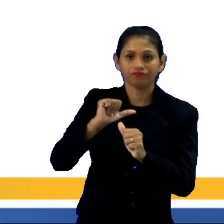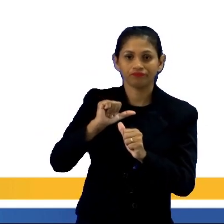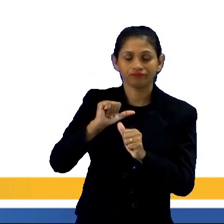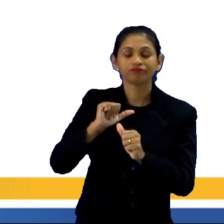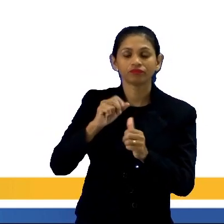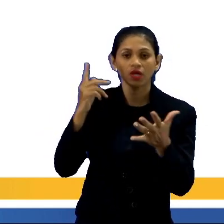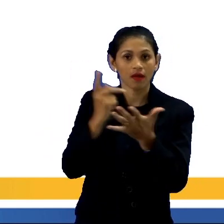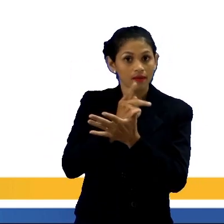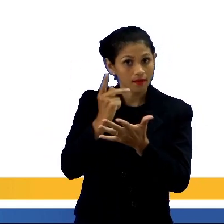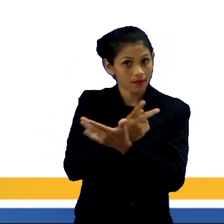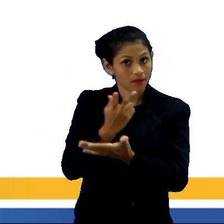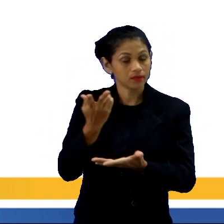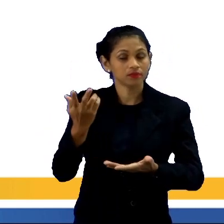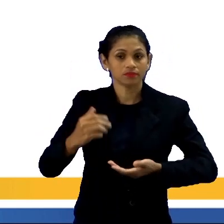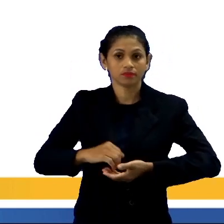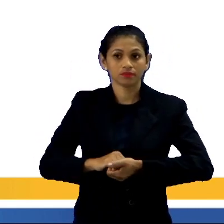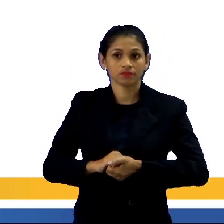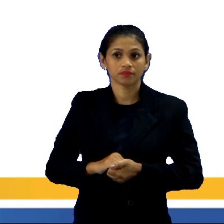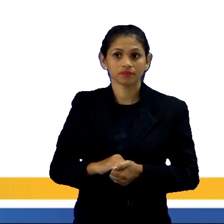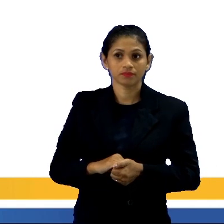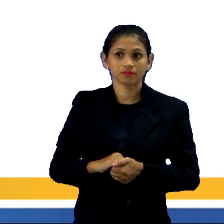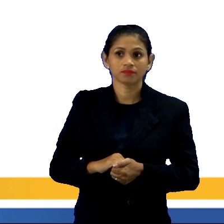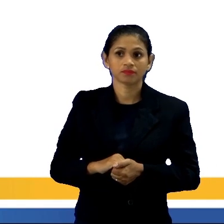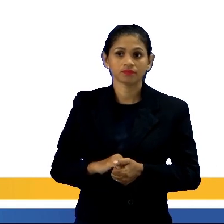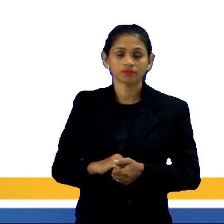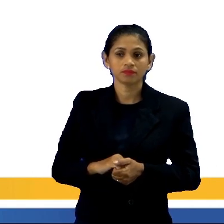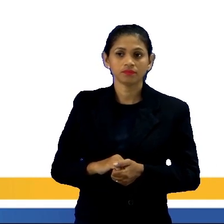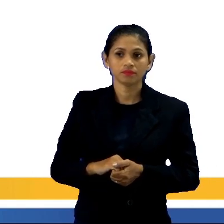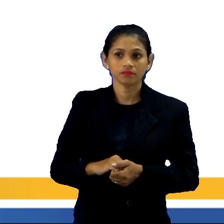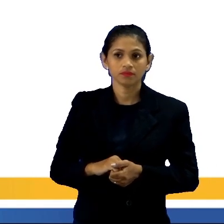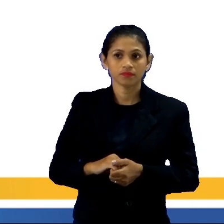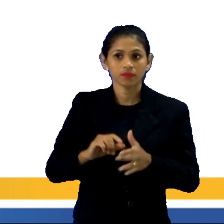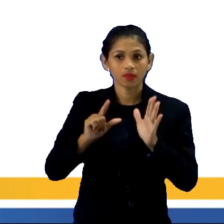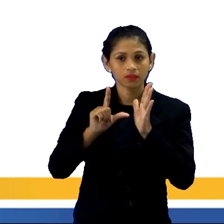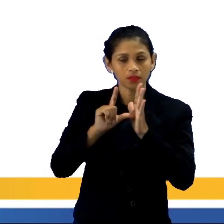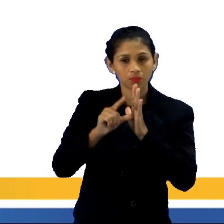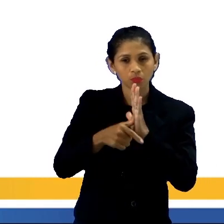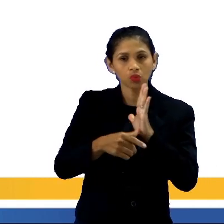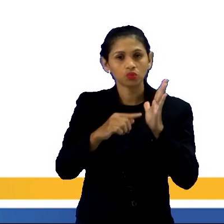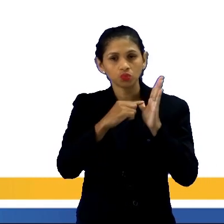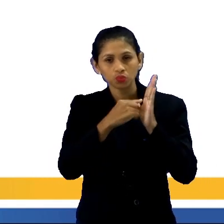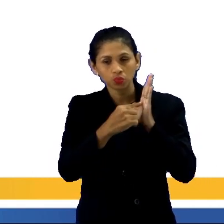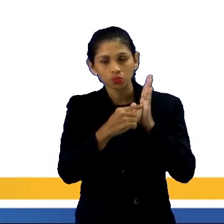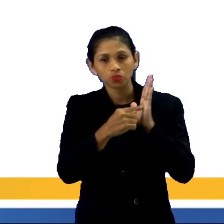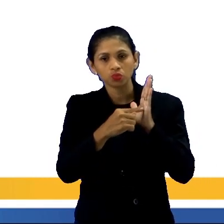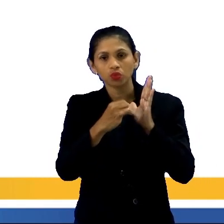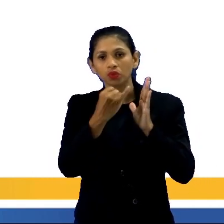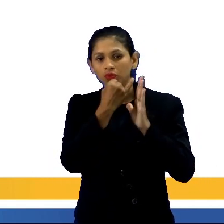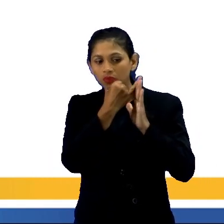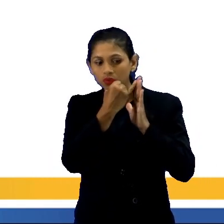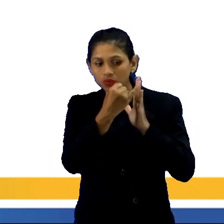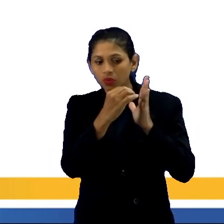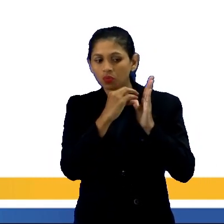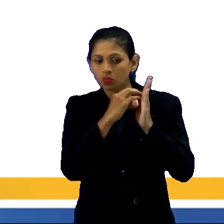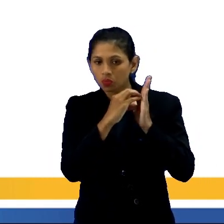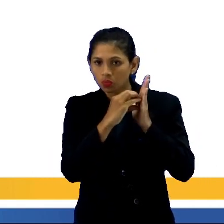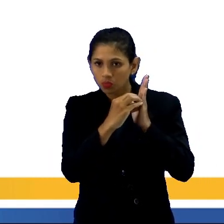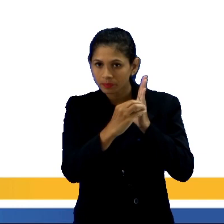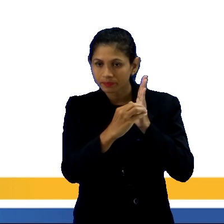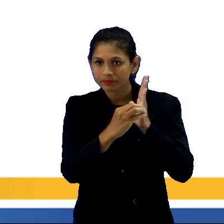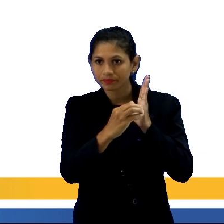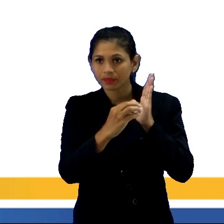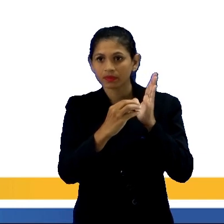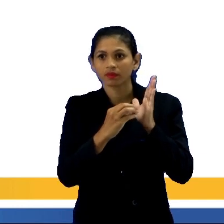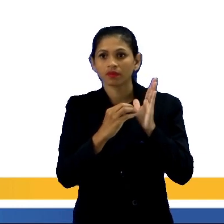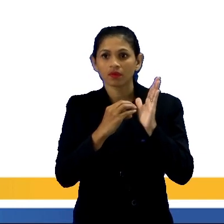de maneira errada, tá bom? Para a maldade. E aí, depois do desenvolvimento, vejam aí que a seta mostra, né,